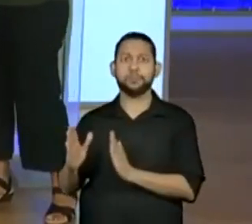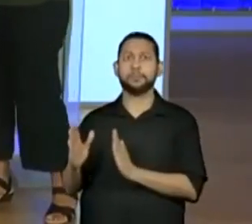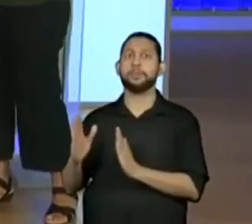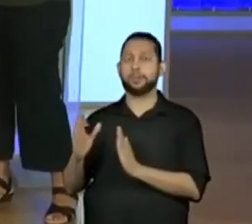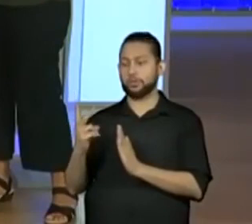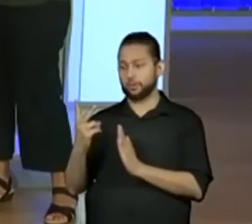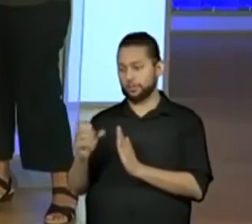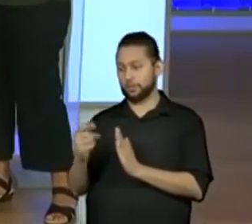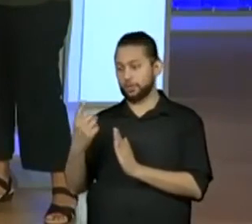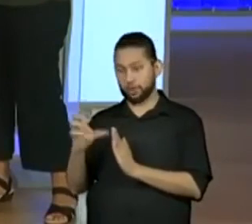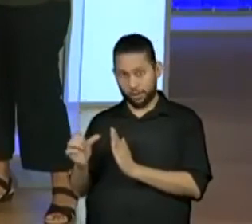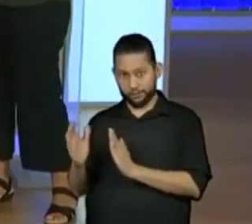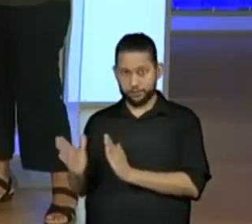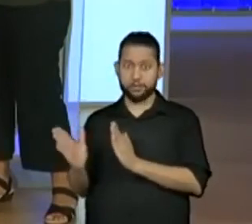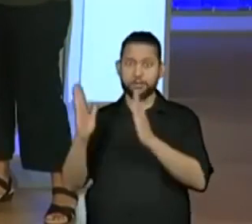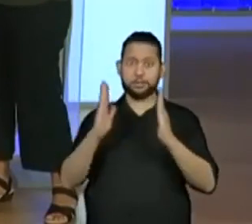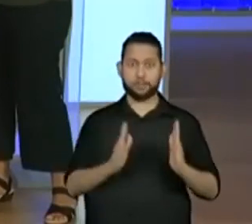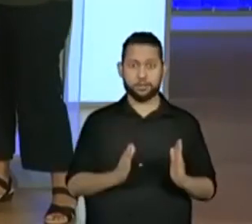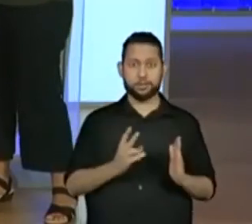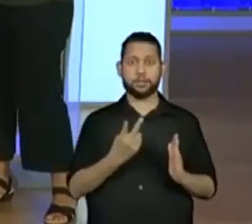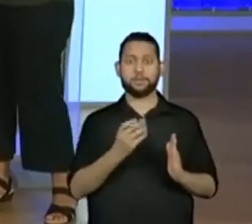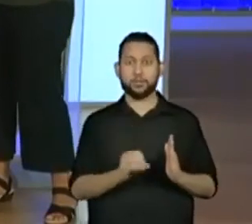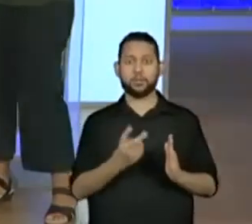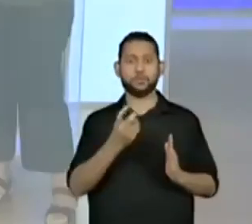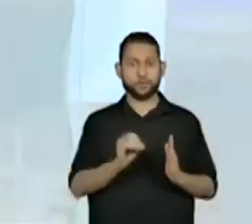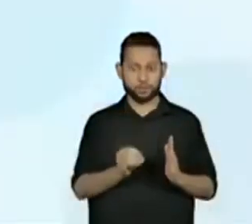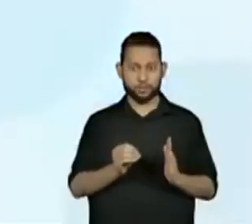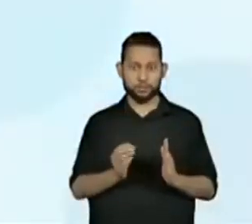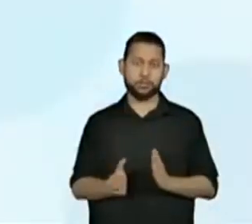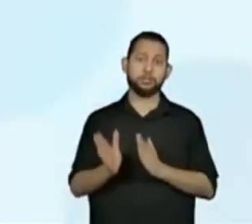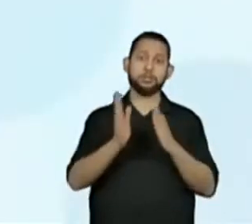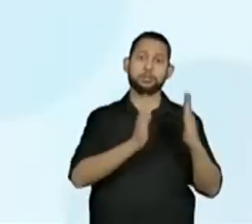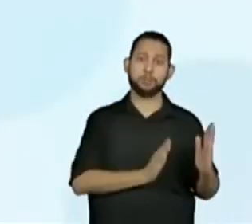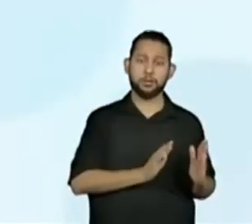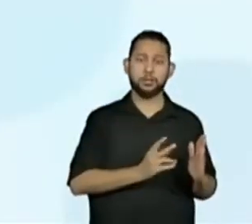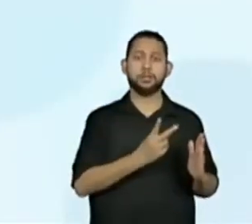temos 2020 e, por fim,